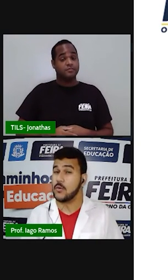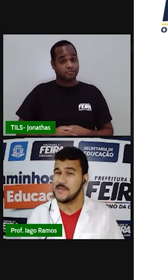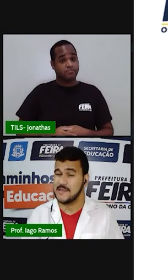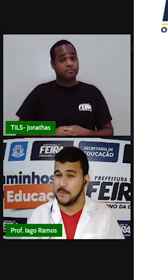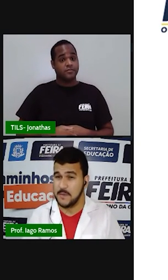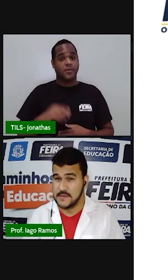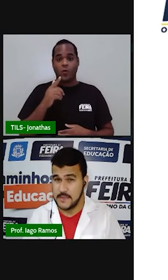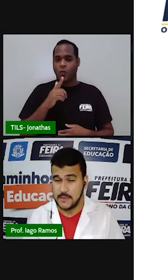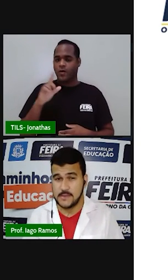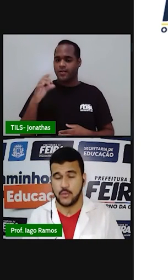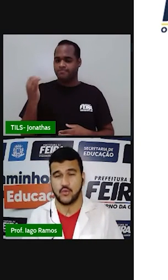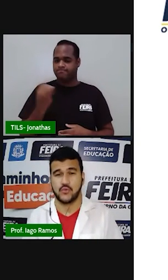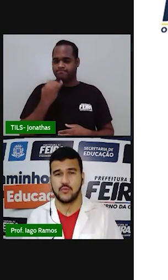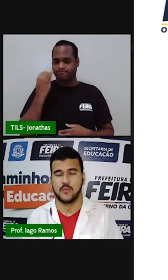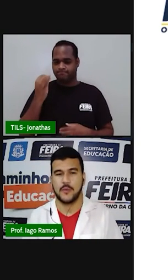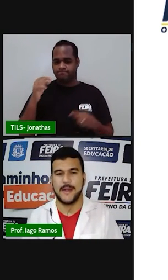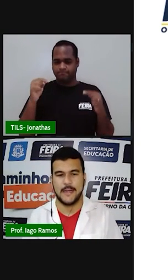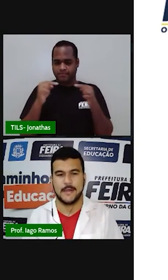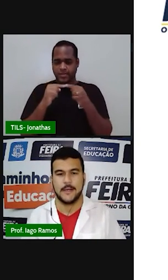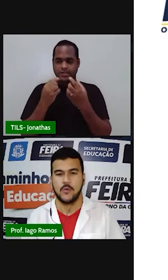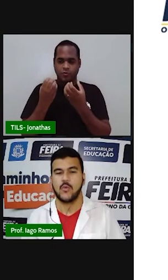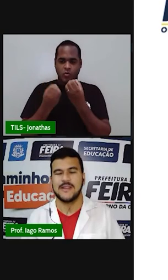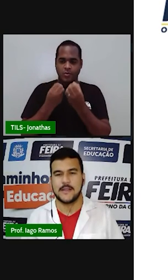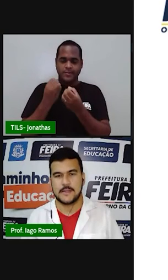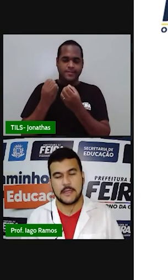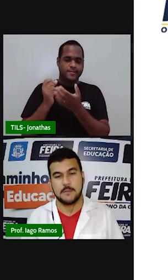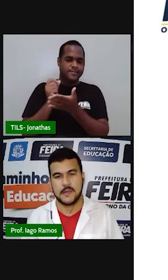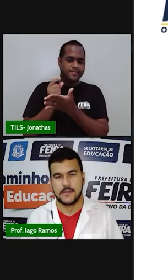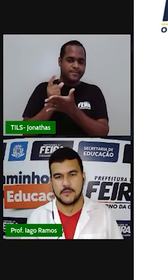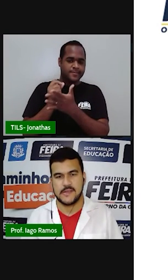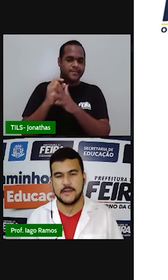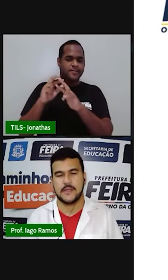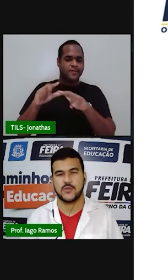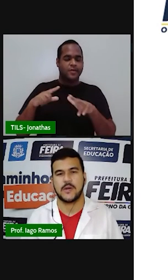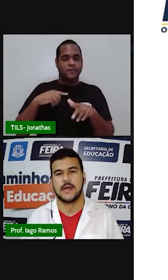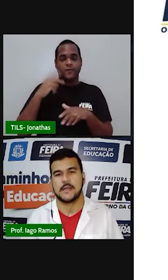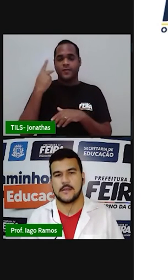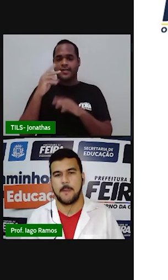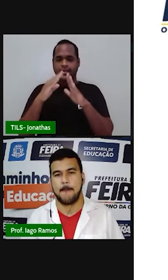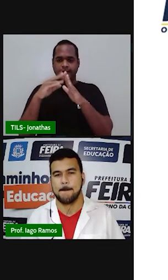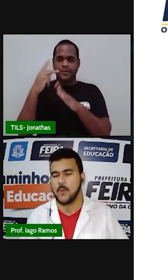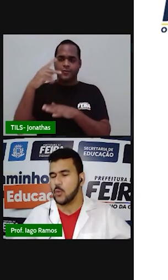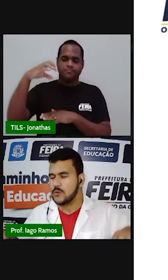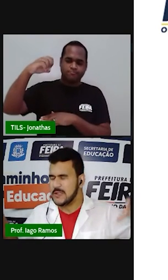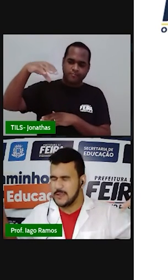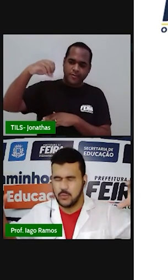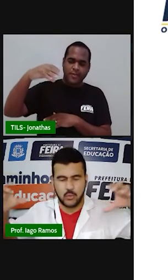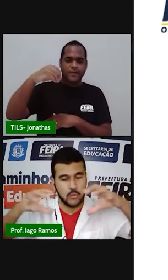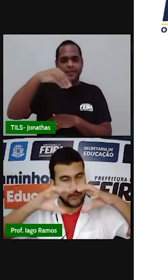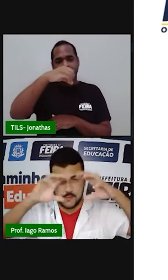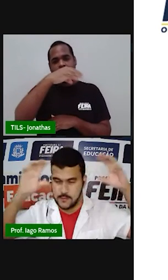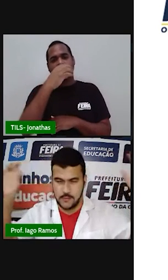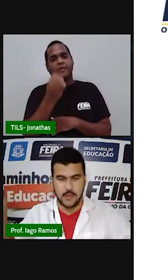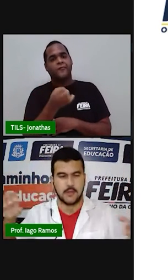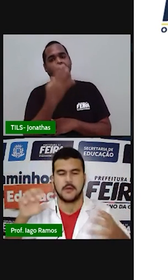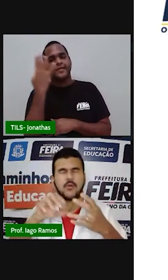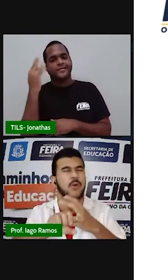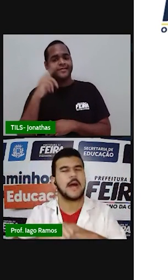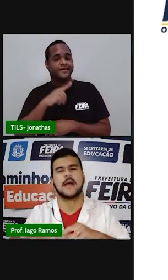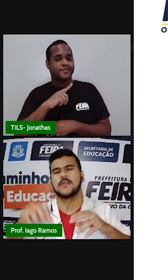Outra coisa a se pensar nesse consumo é quantas lâmpadas você tem em sua casa? Contando todas.